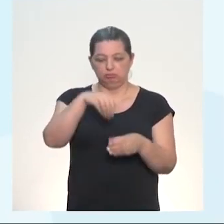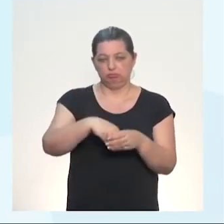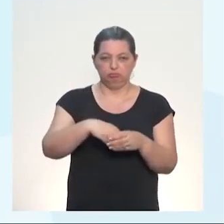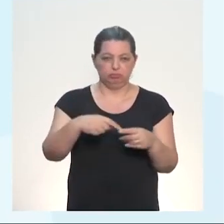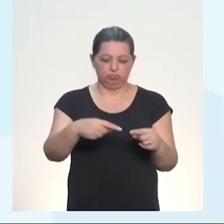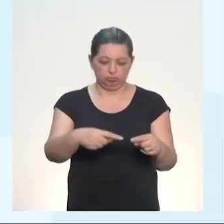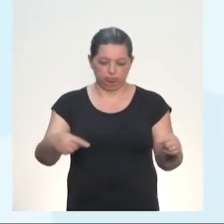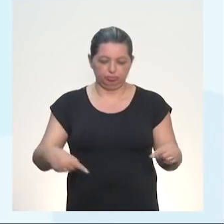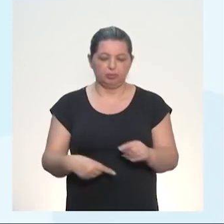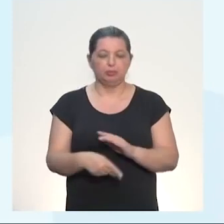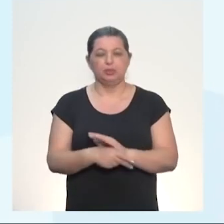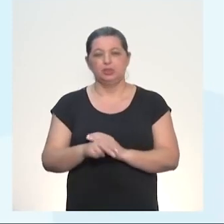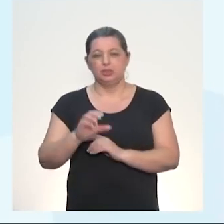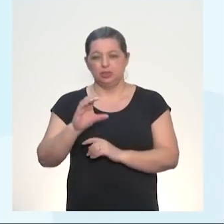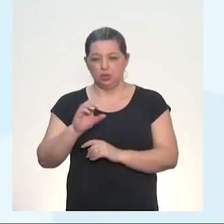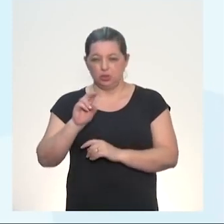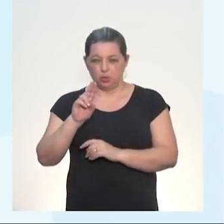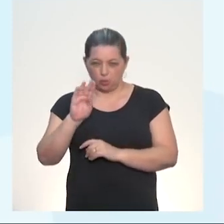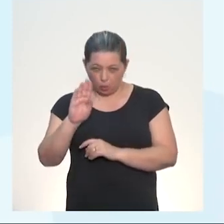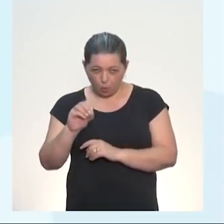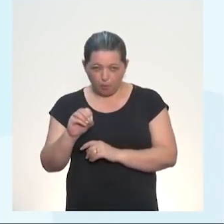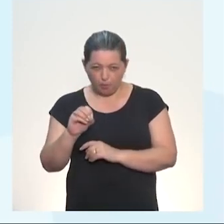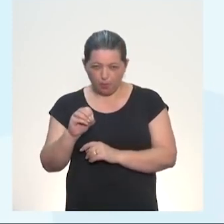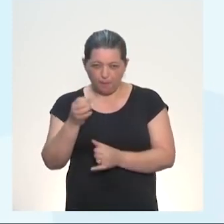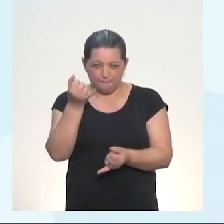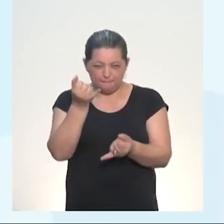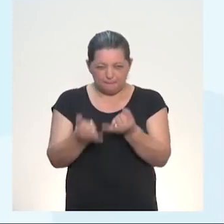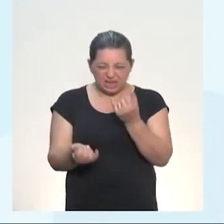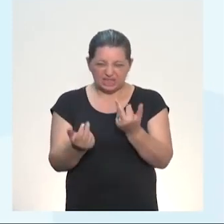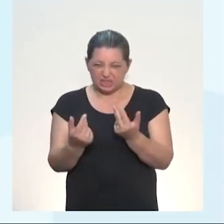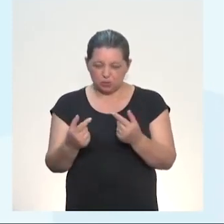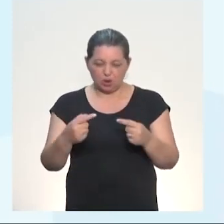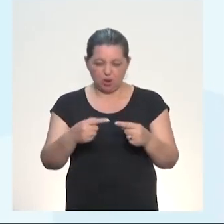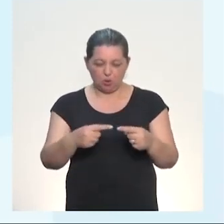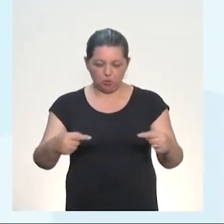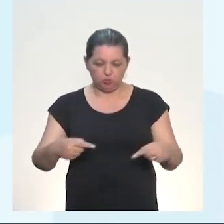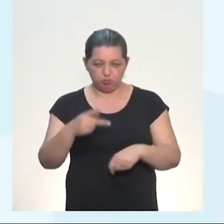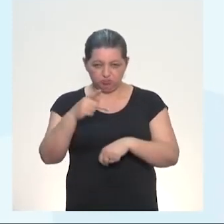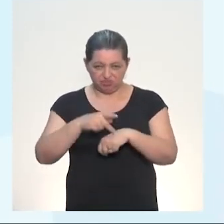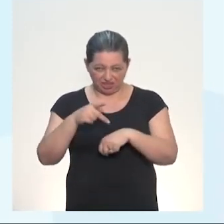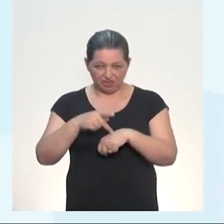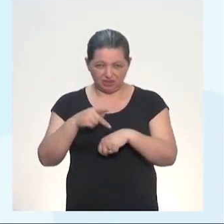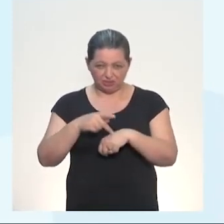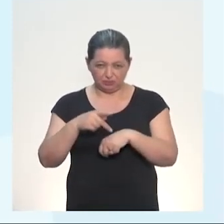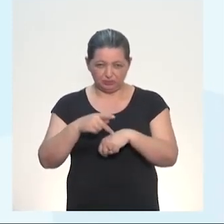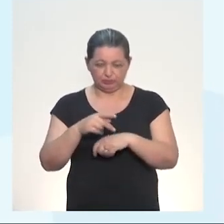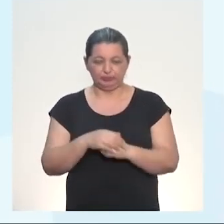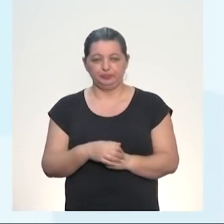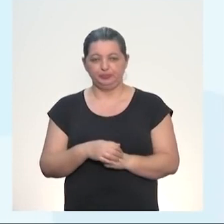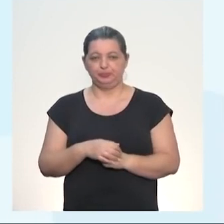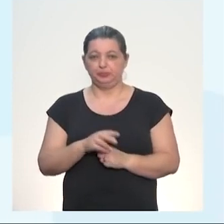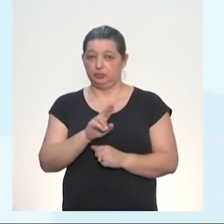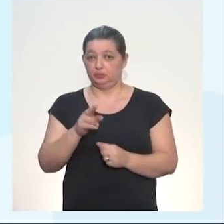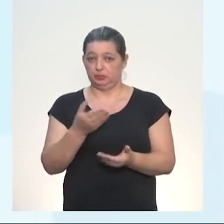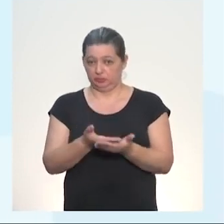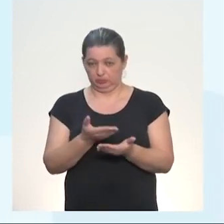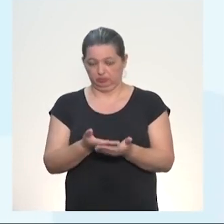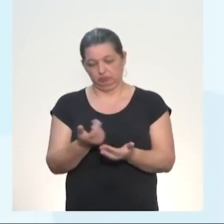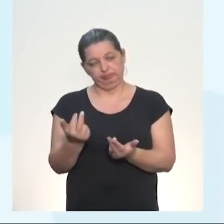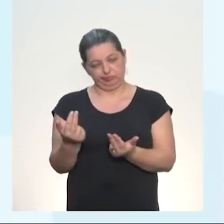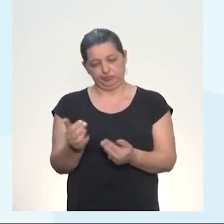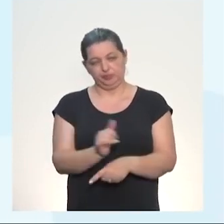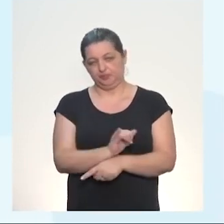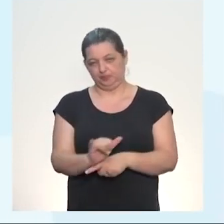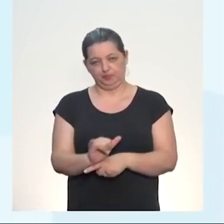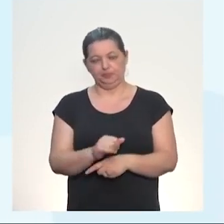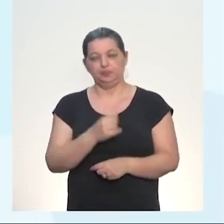de cubo. Lembra que o cubo é a mesma coisa que um paralelepípedo, um bloco retangular, que é o nome da aula? É o mesmo esquema? É o mesmo esquema,